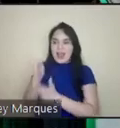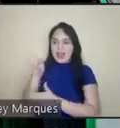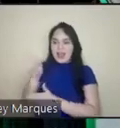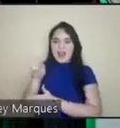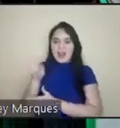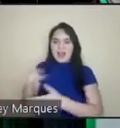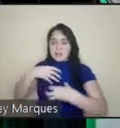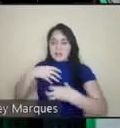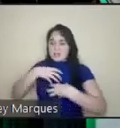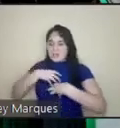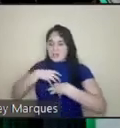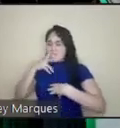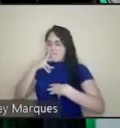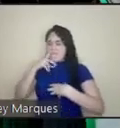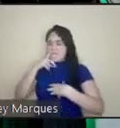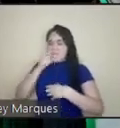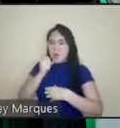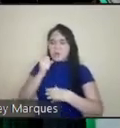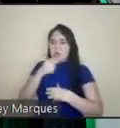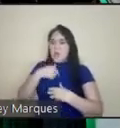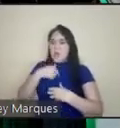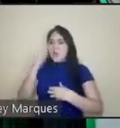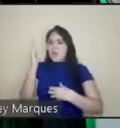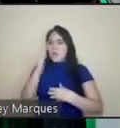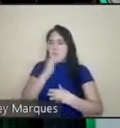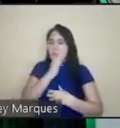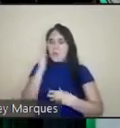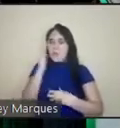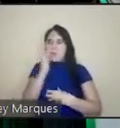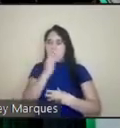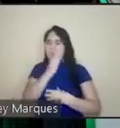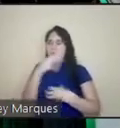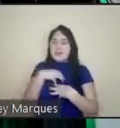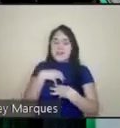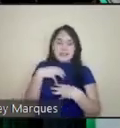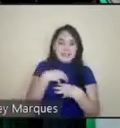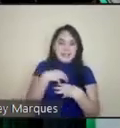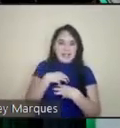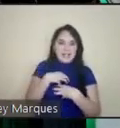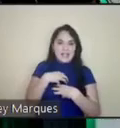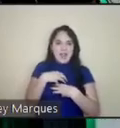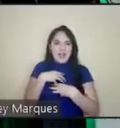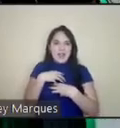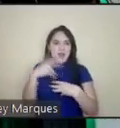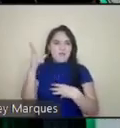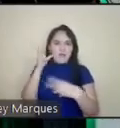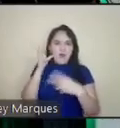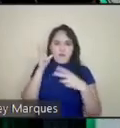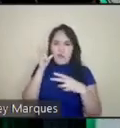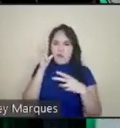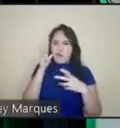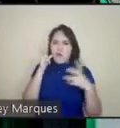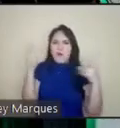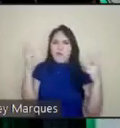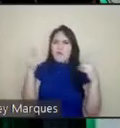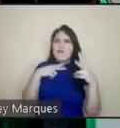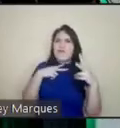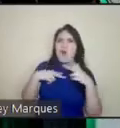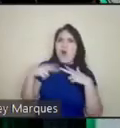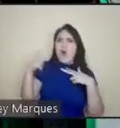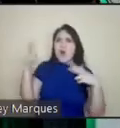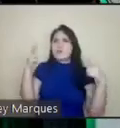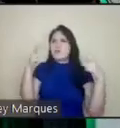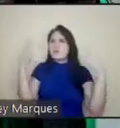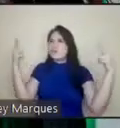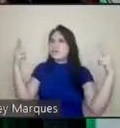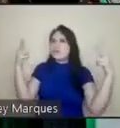passei mal. Eu passei mal, assim, eu me senti, eu ouvi vozes, assim. Ó, eu não sou chegada a essas coisas não, viu, minha